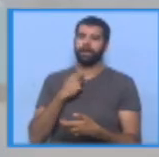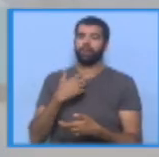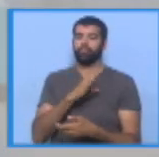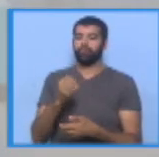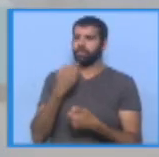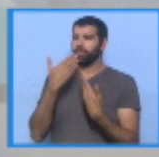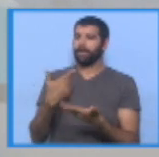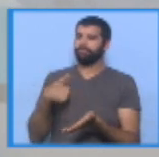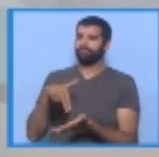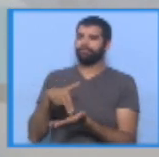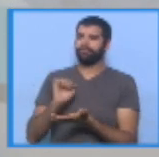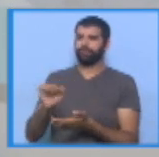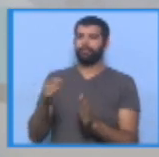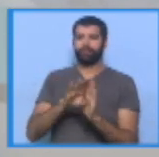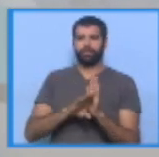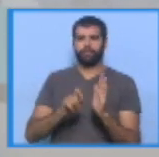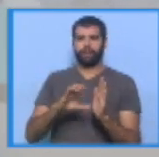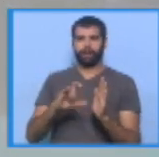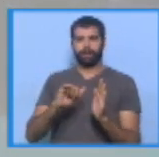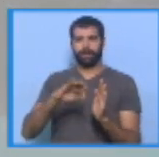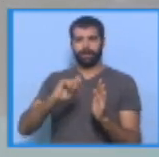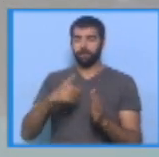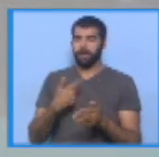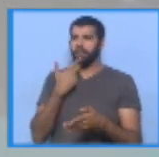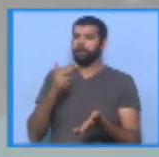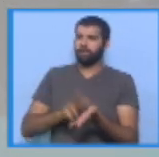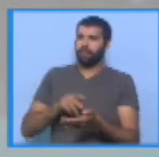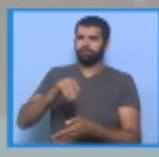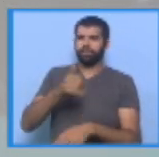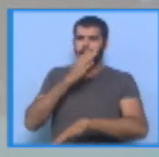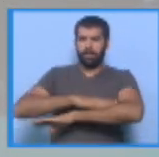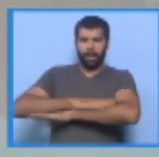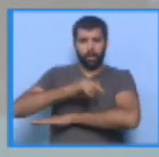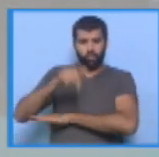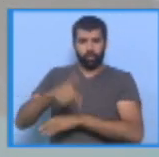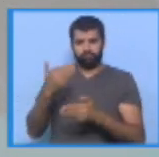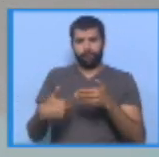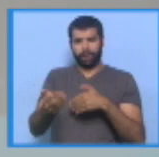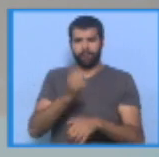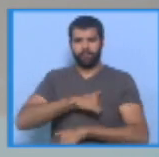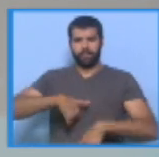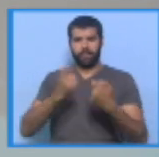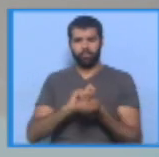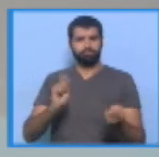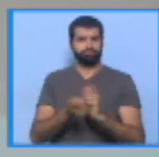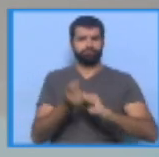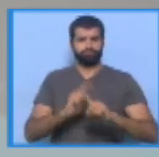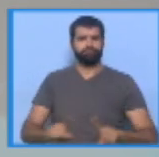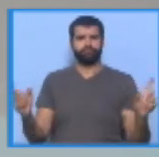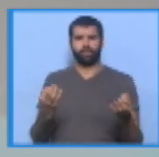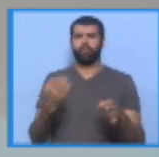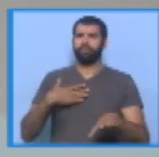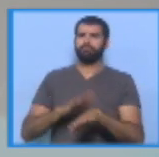estar aqui no programa Eclésia. Na realidade, Lamego é a partir de hoje uma cidade diferente, com